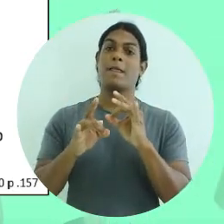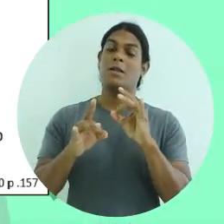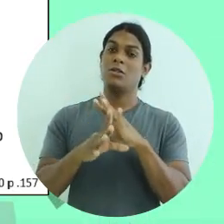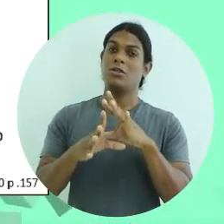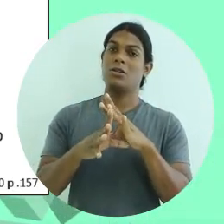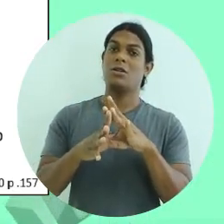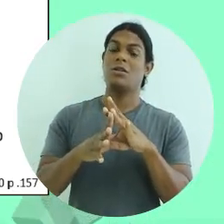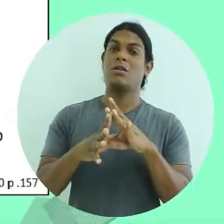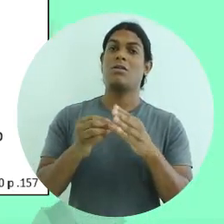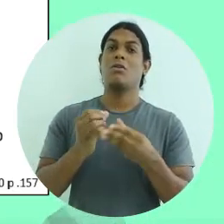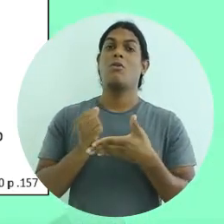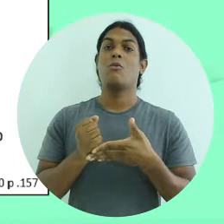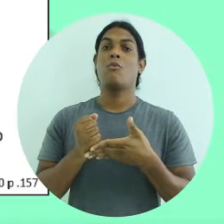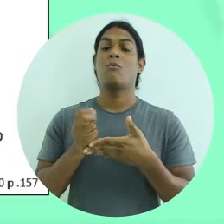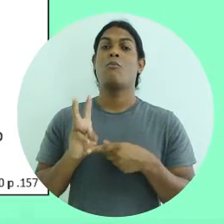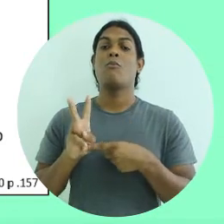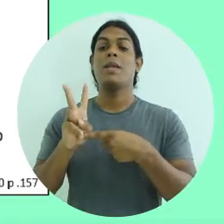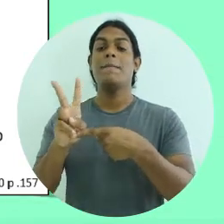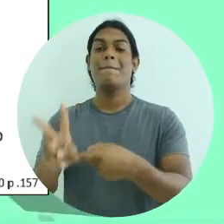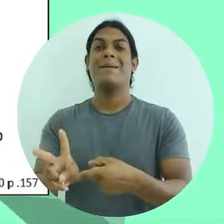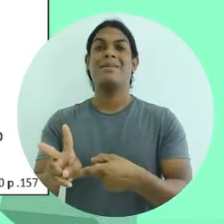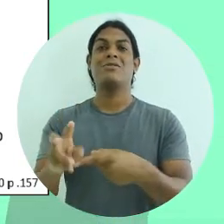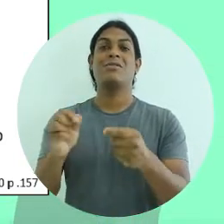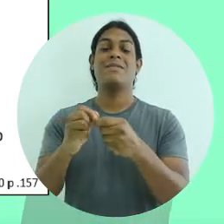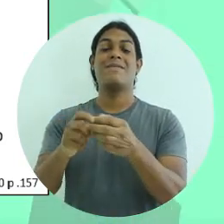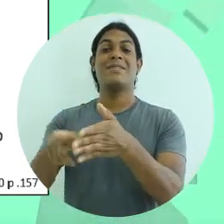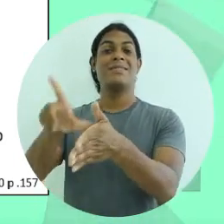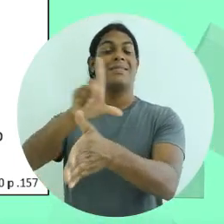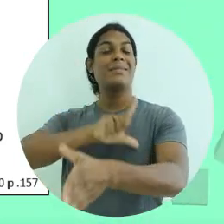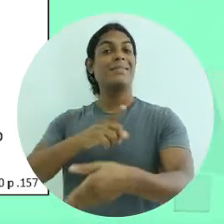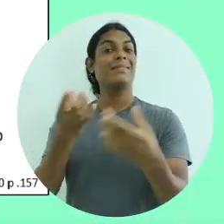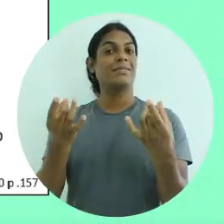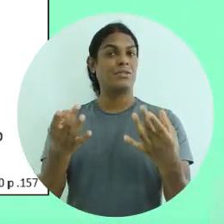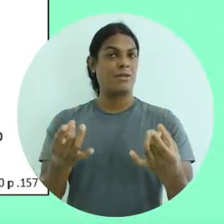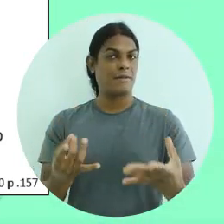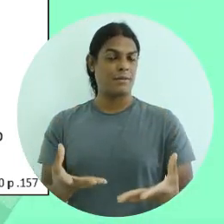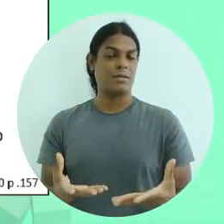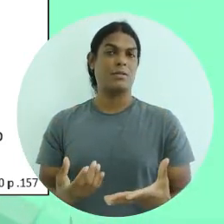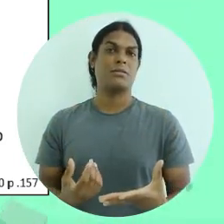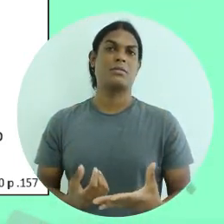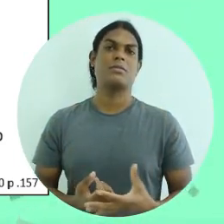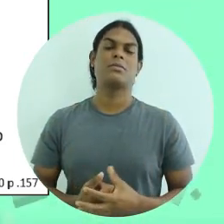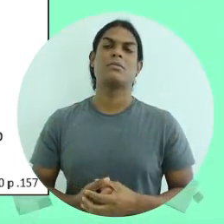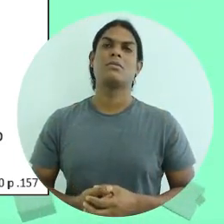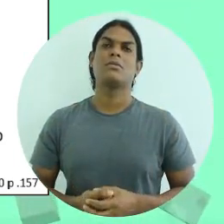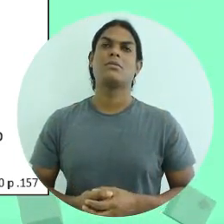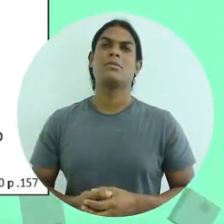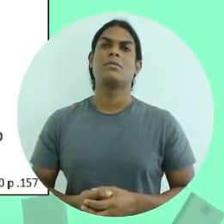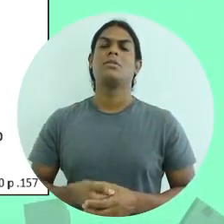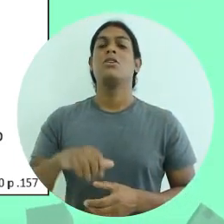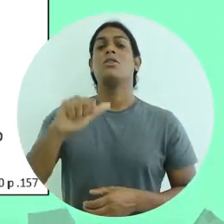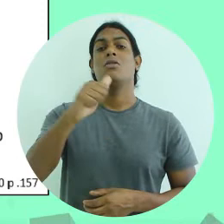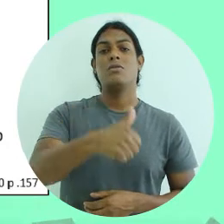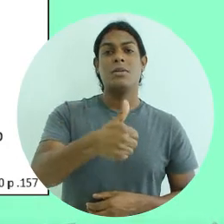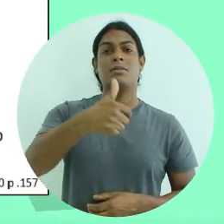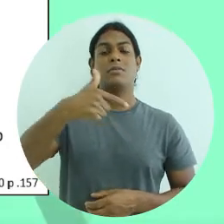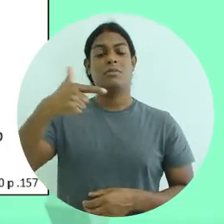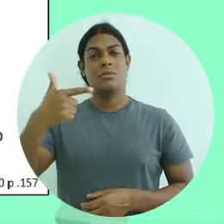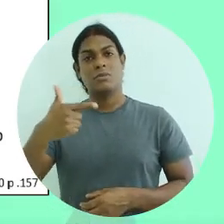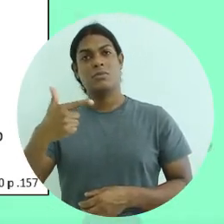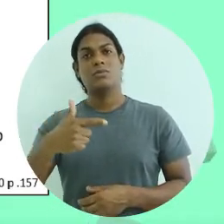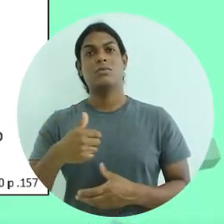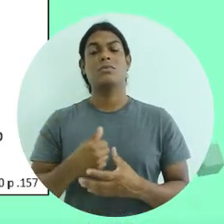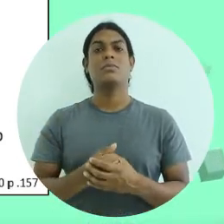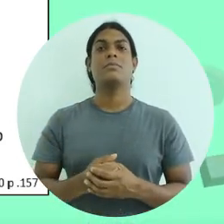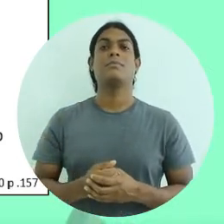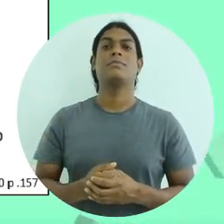fez anteriormente ao exportador para ele poder produzir a mercadoria e exportar. E o 12º passo é o